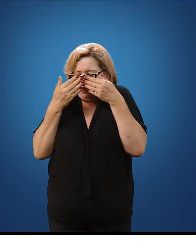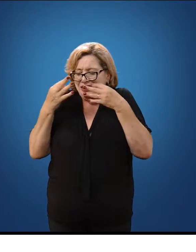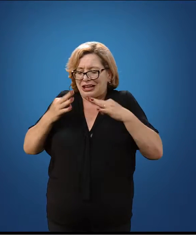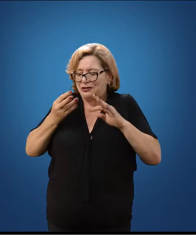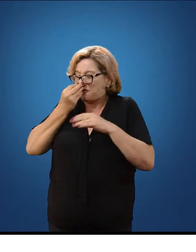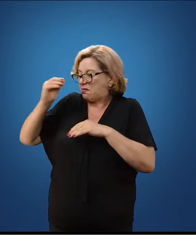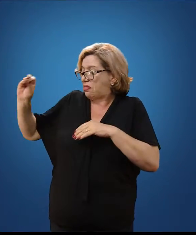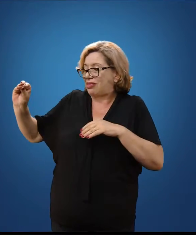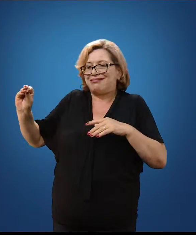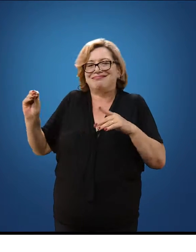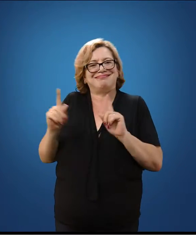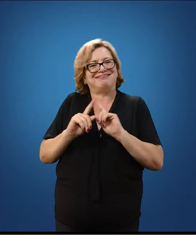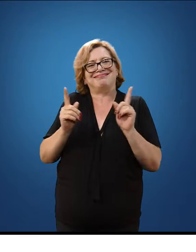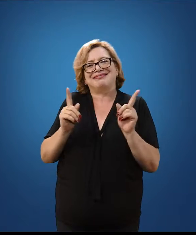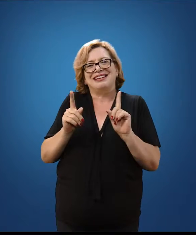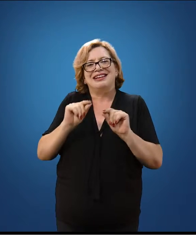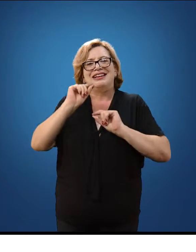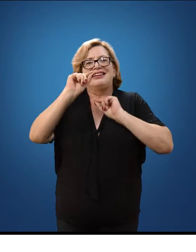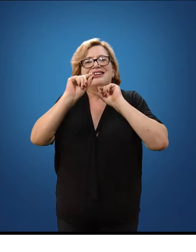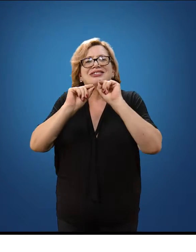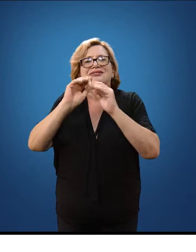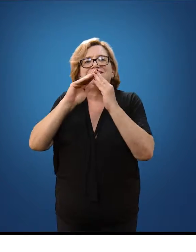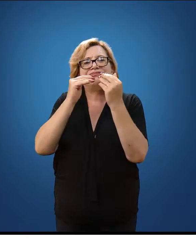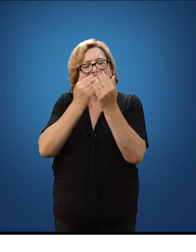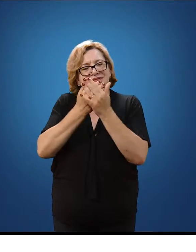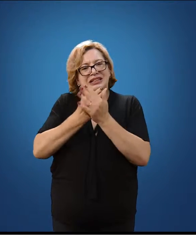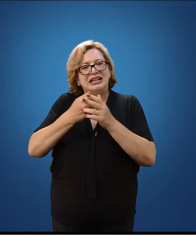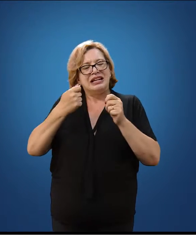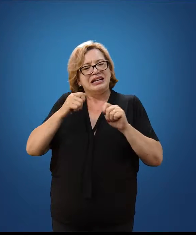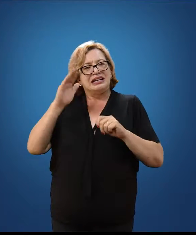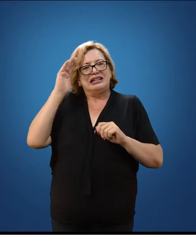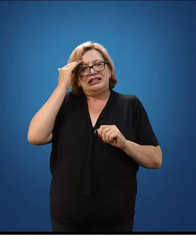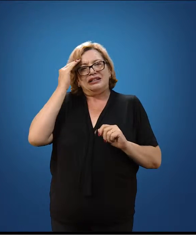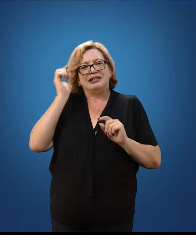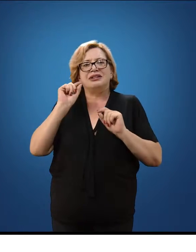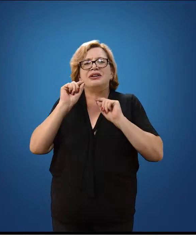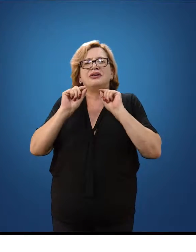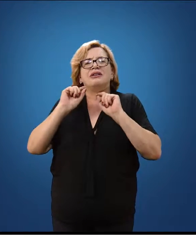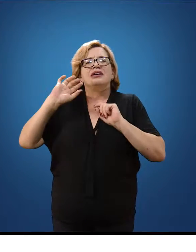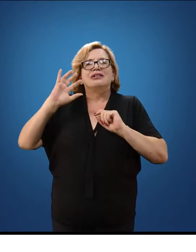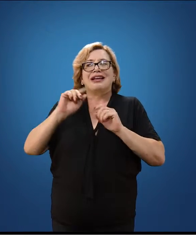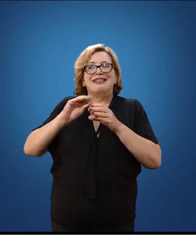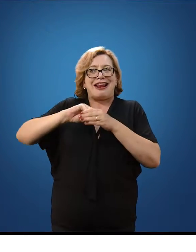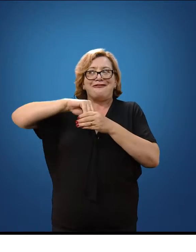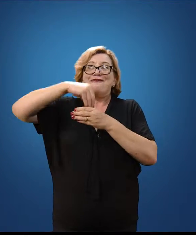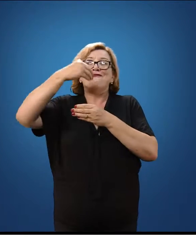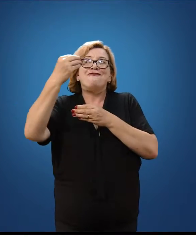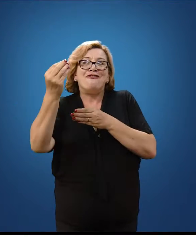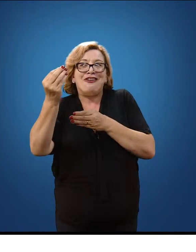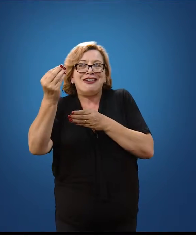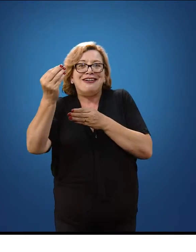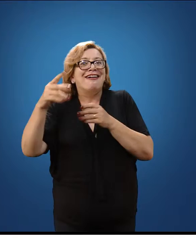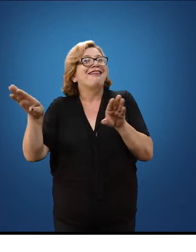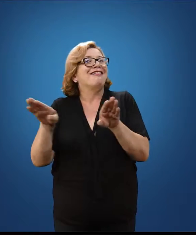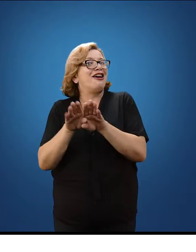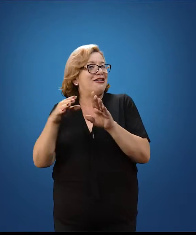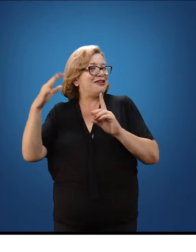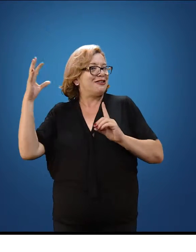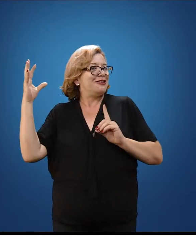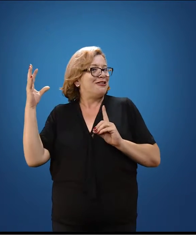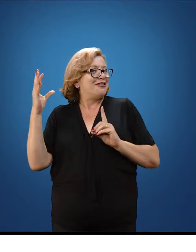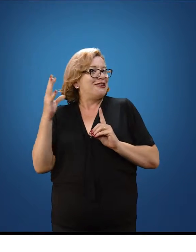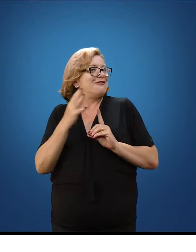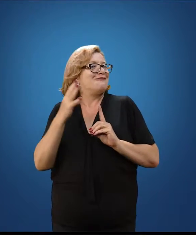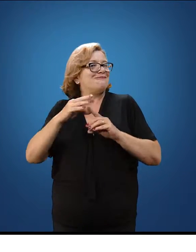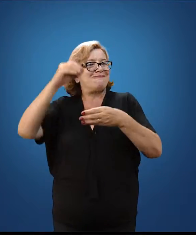não existe. Então, o que a escola precisa saber é que o que acontece lá fora, ela se reflete de uma forma